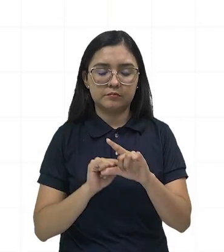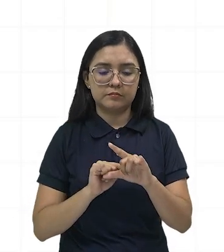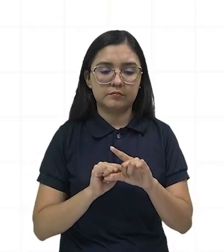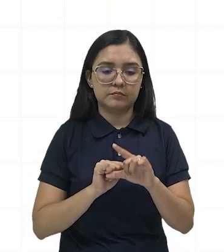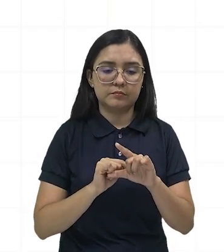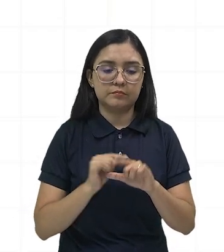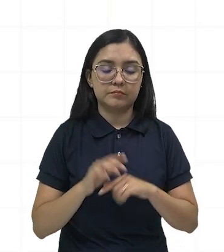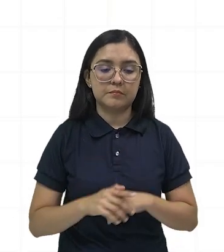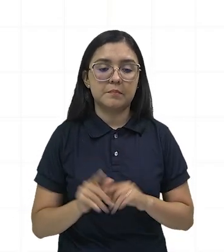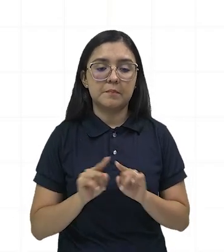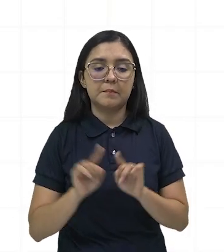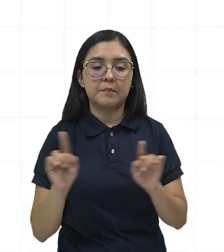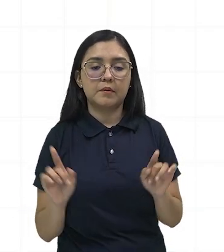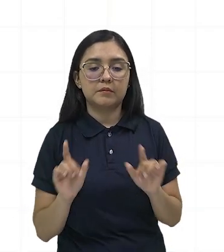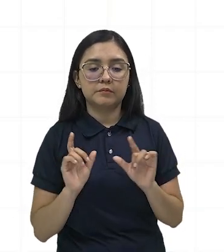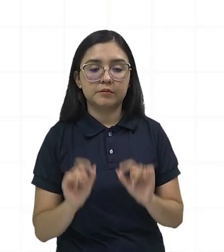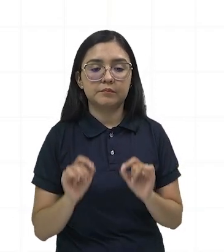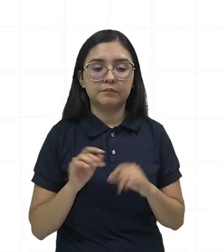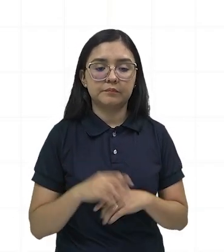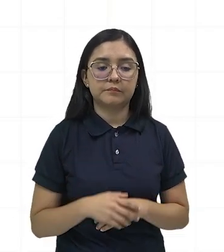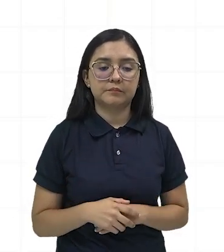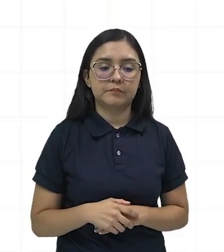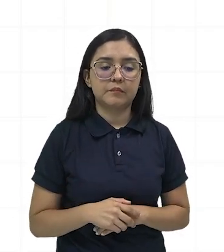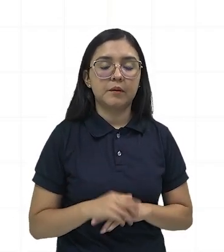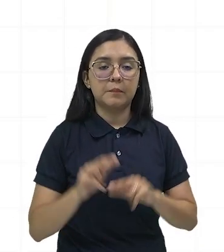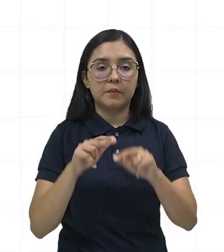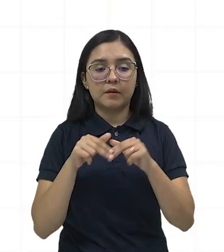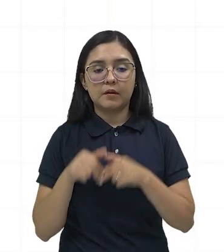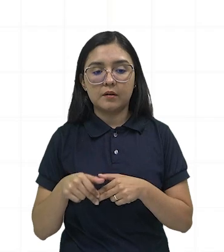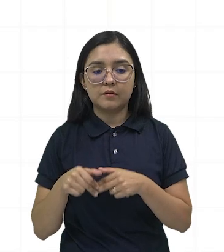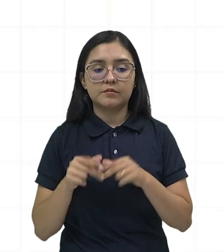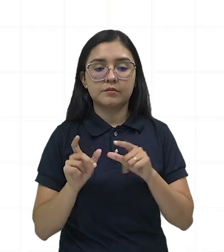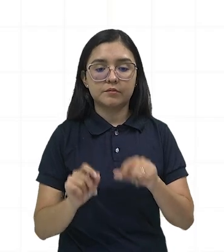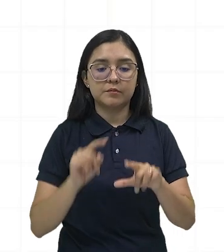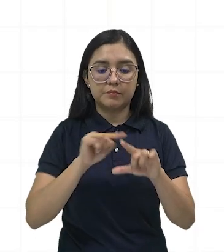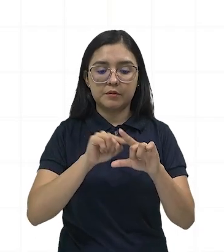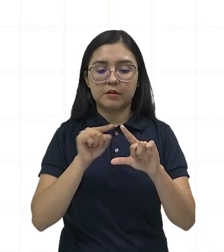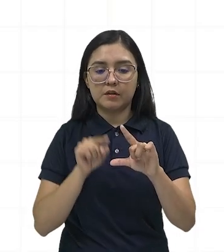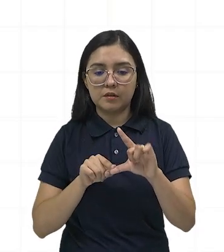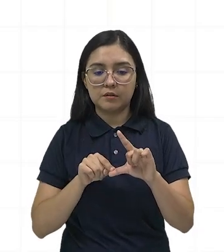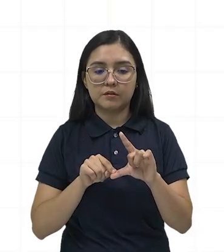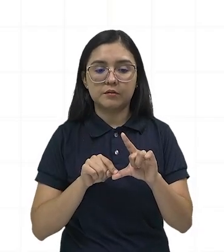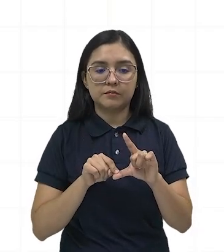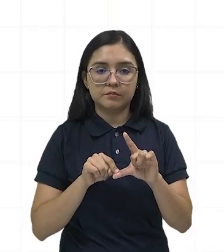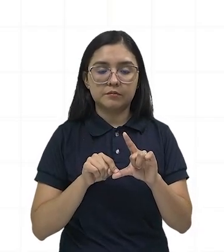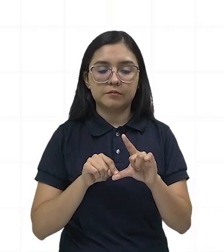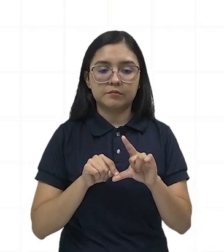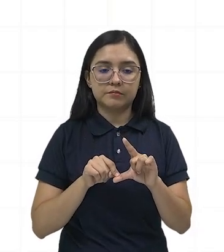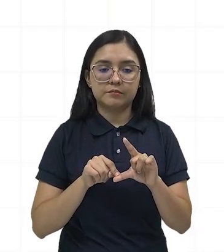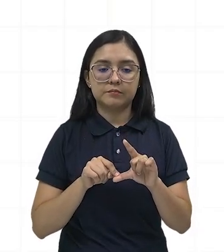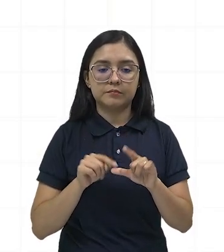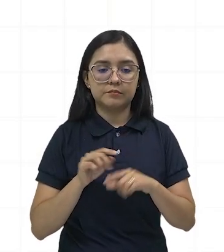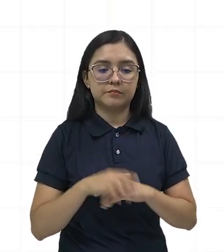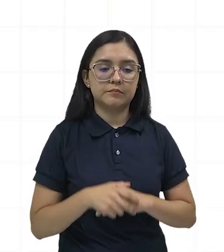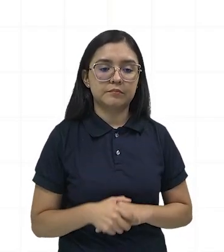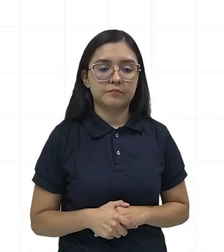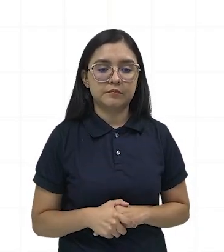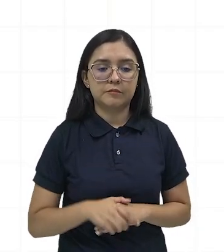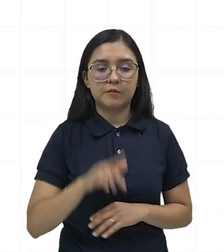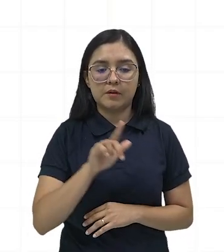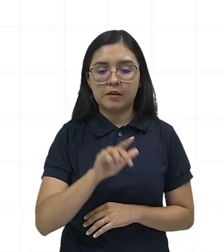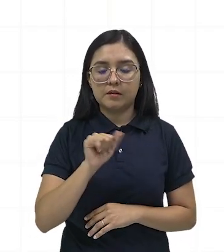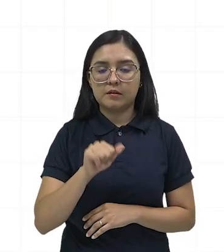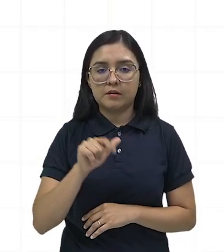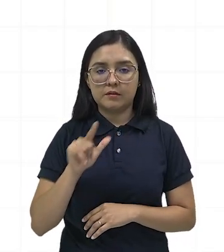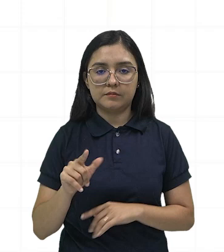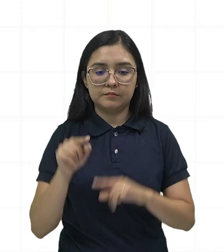isso. Mas, através, né, desse caso que nós já vimos, que está aprovado, né,